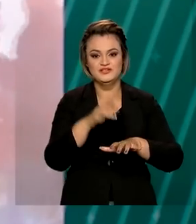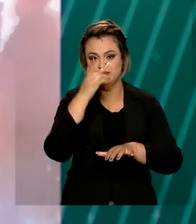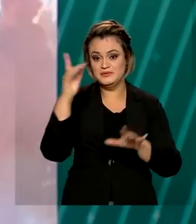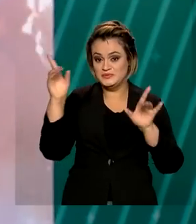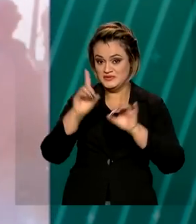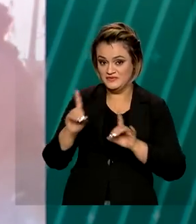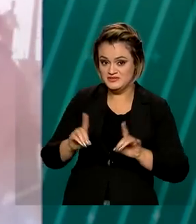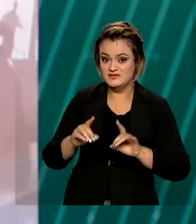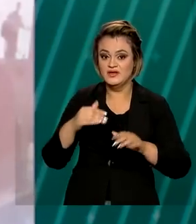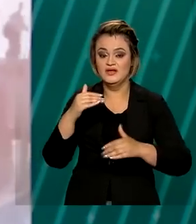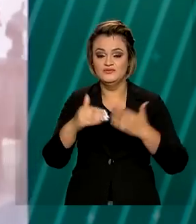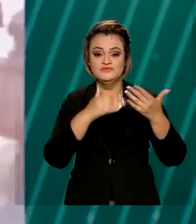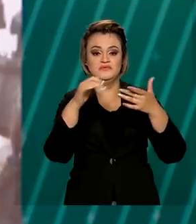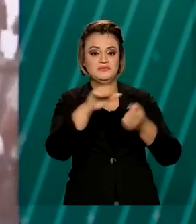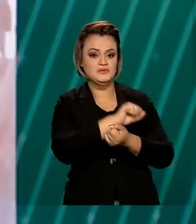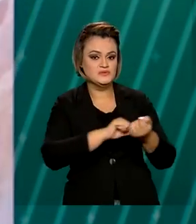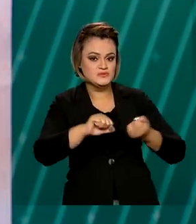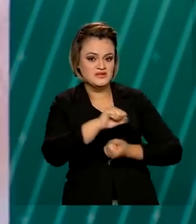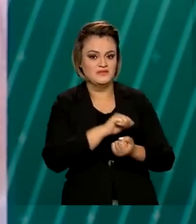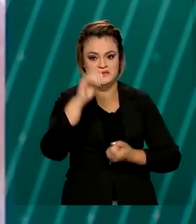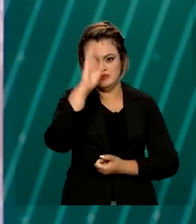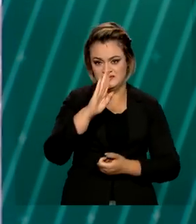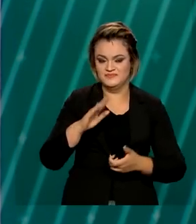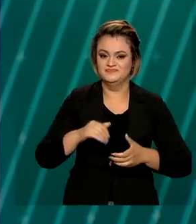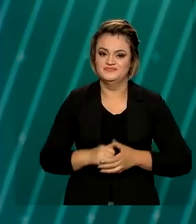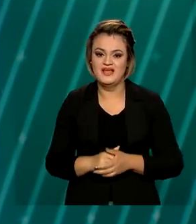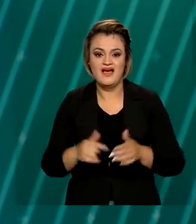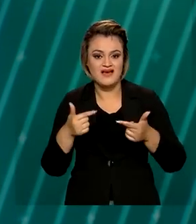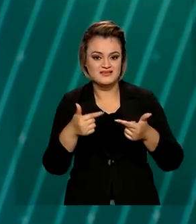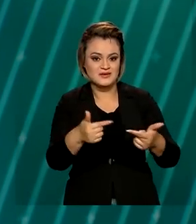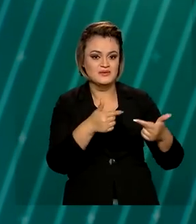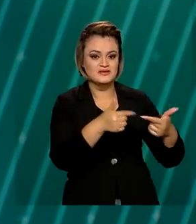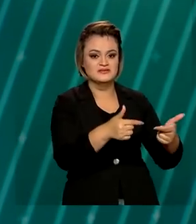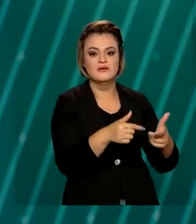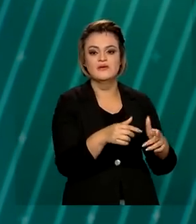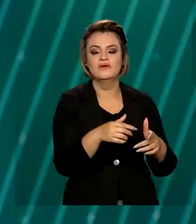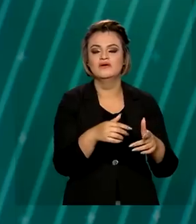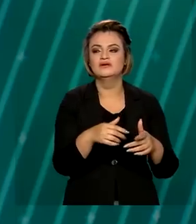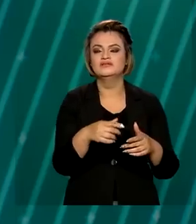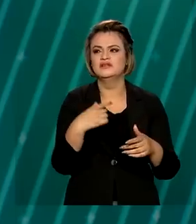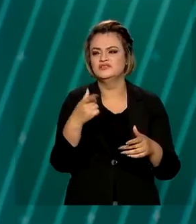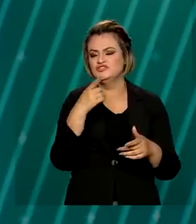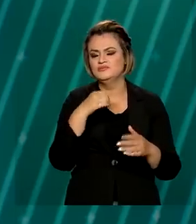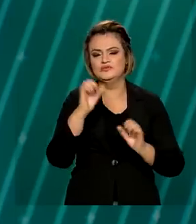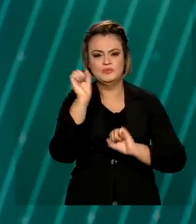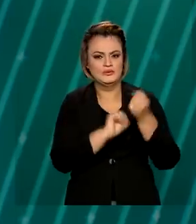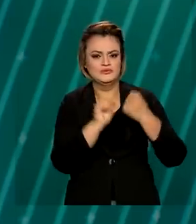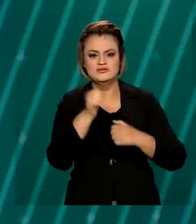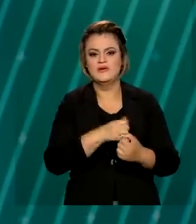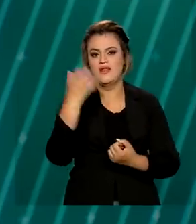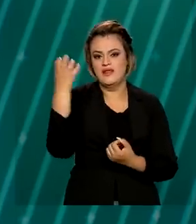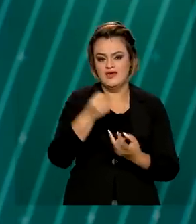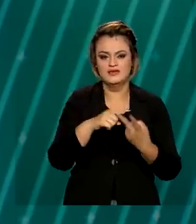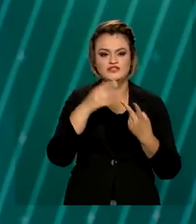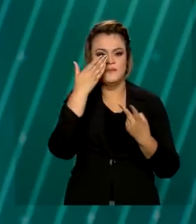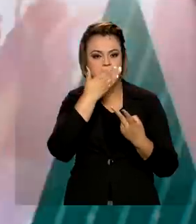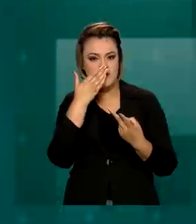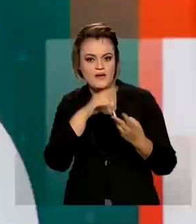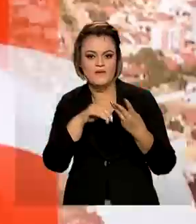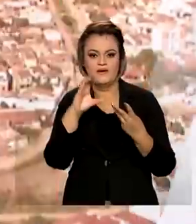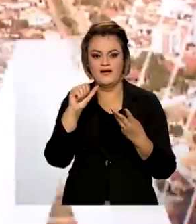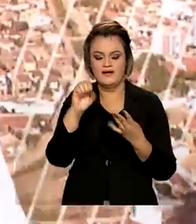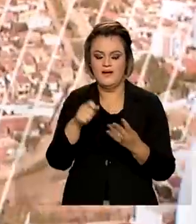e o desenvolvimento sustentável no país. As ações envolvem vários tipos de produção, como leite, mel,